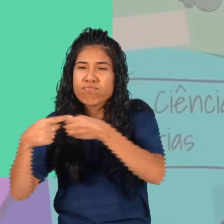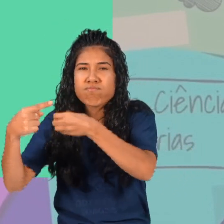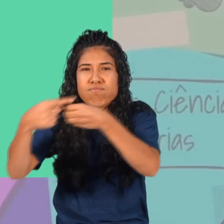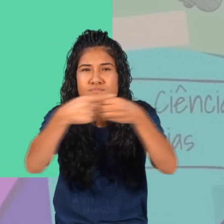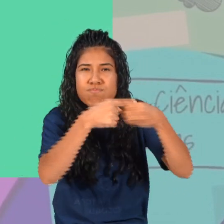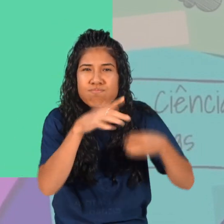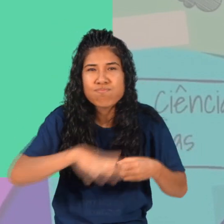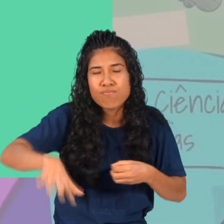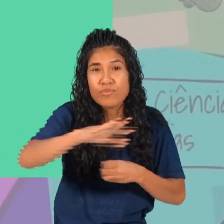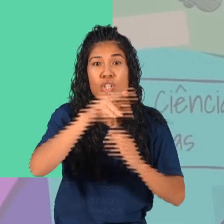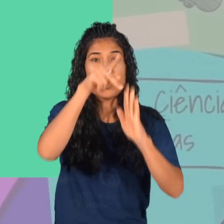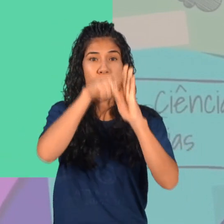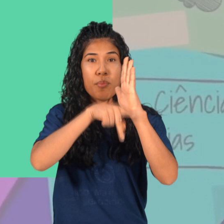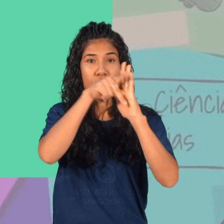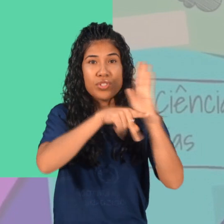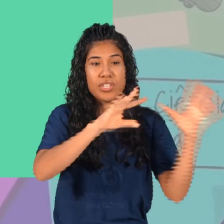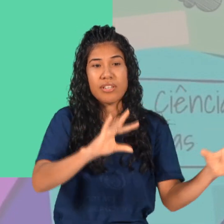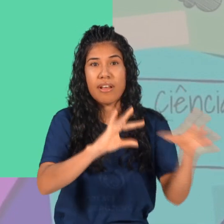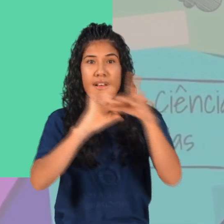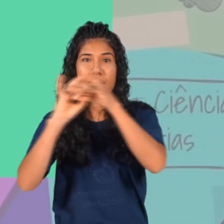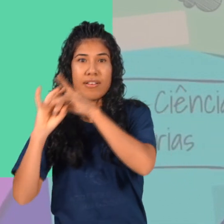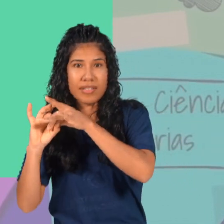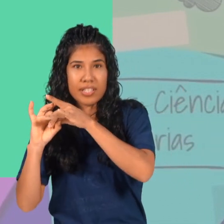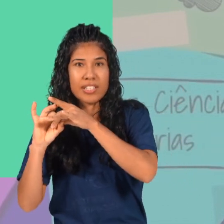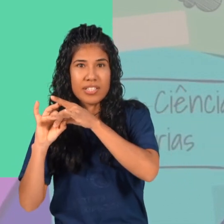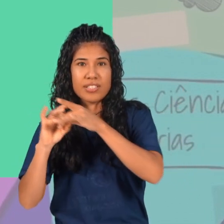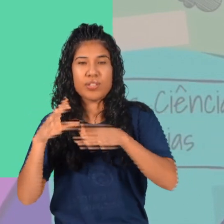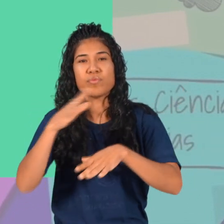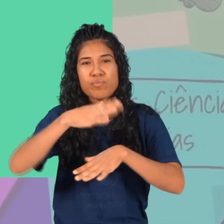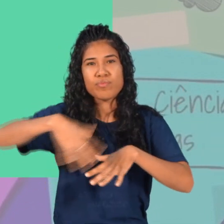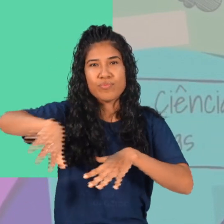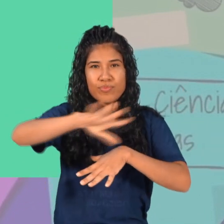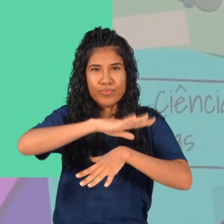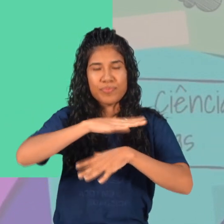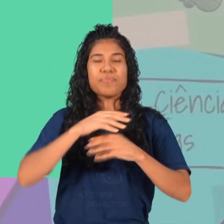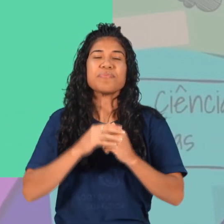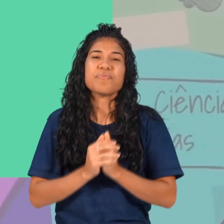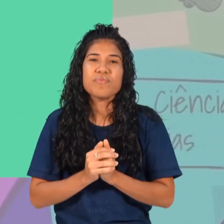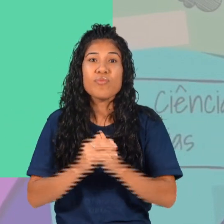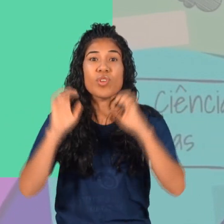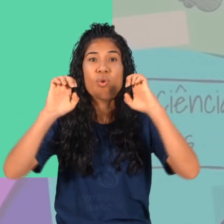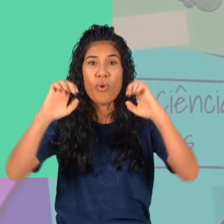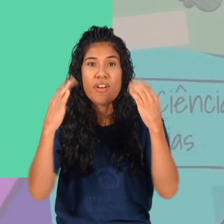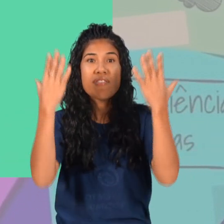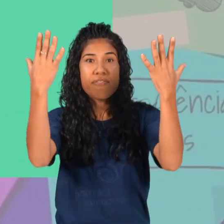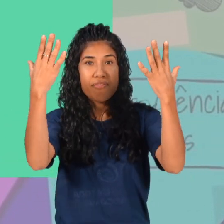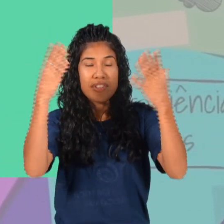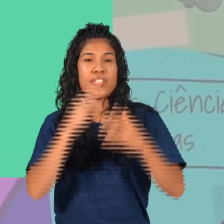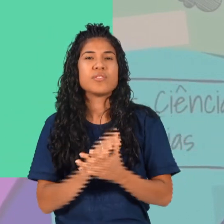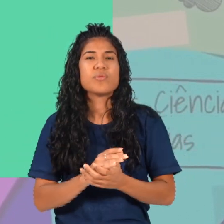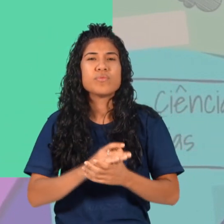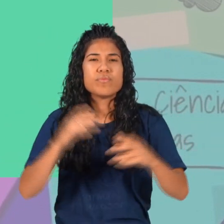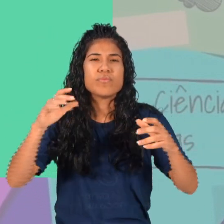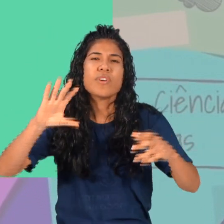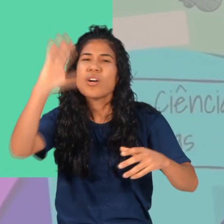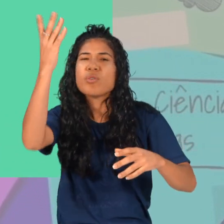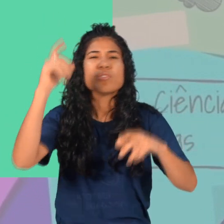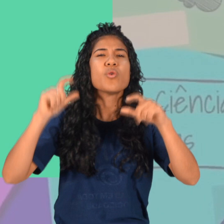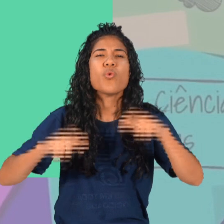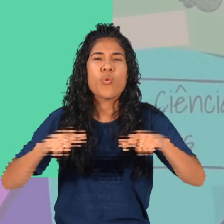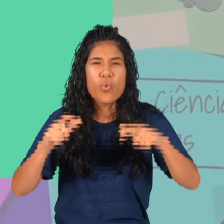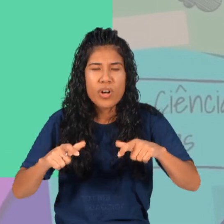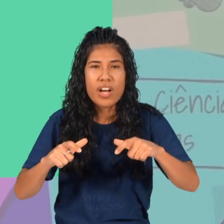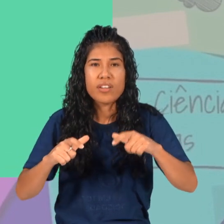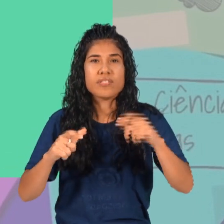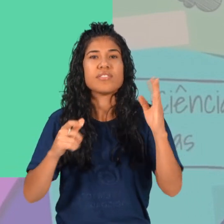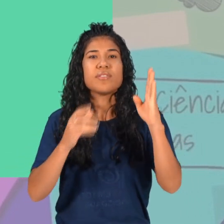São Francisco o evento vai ser realizado na biblioteca da Universidade Federal do Vale do São